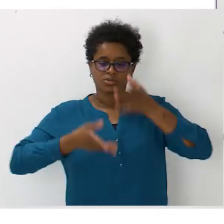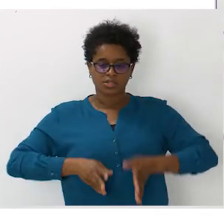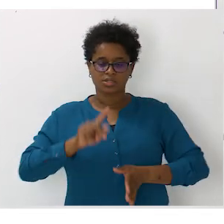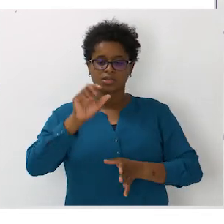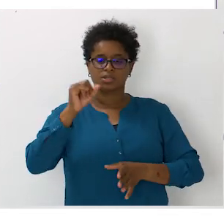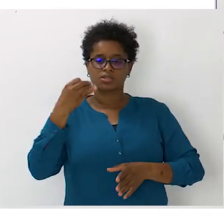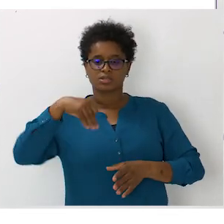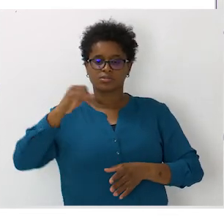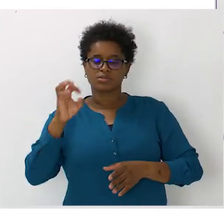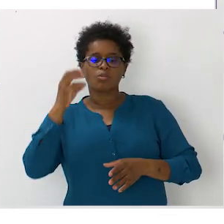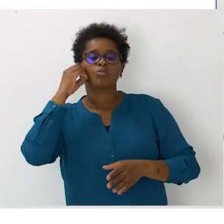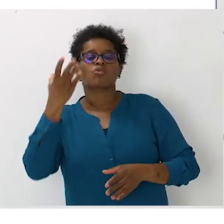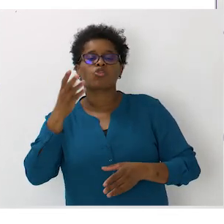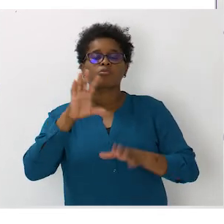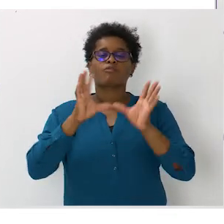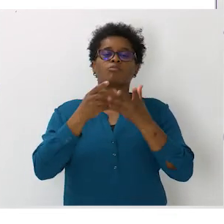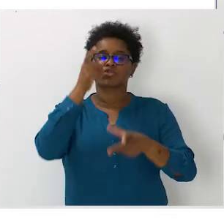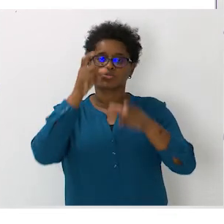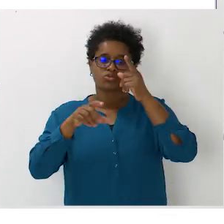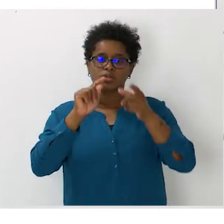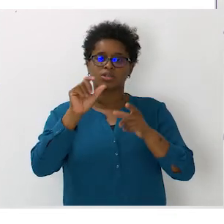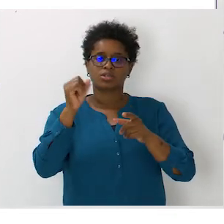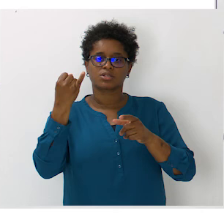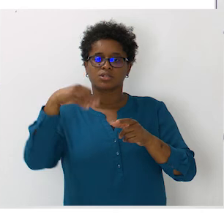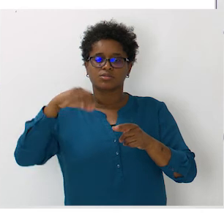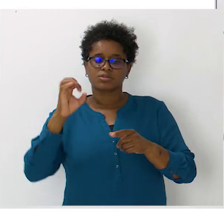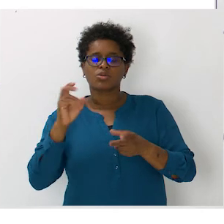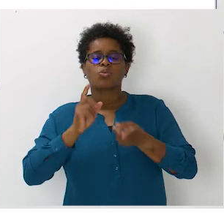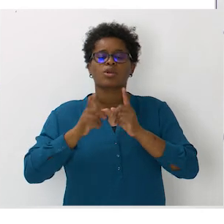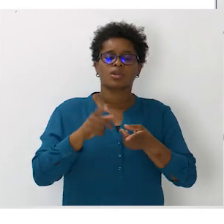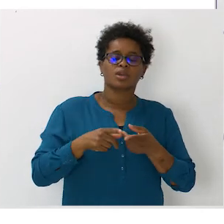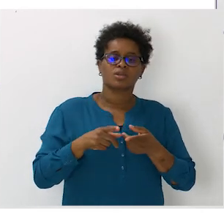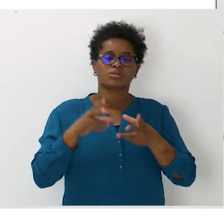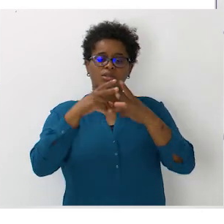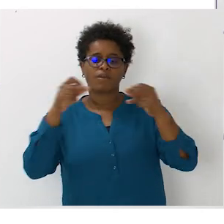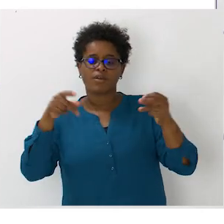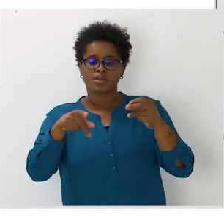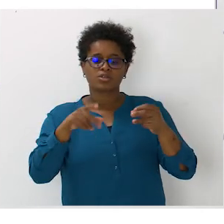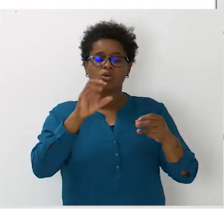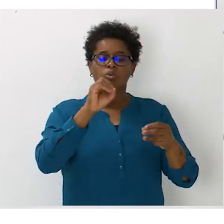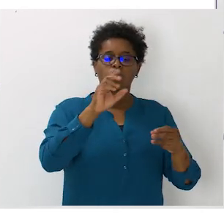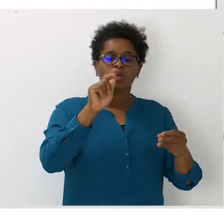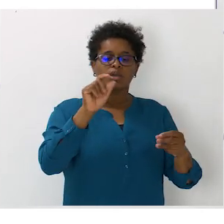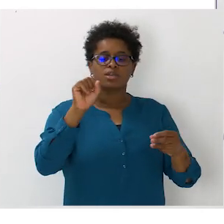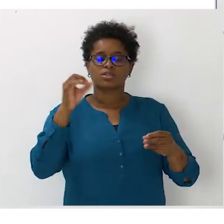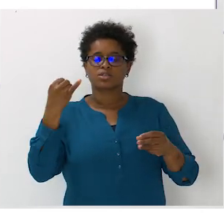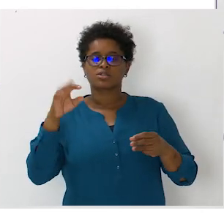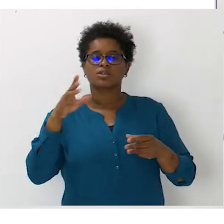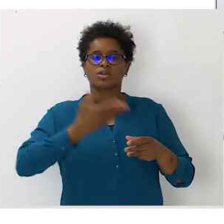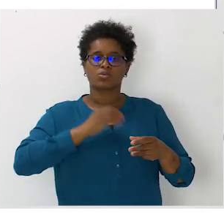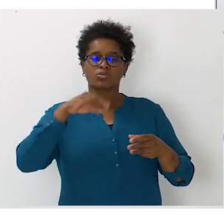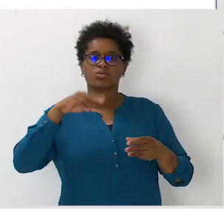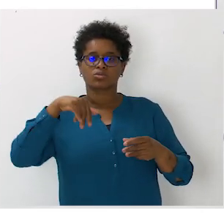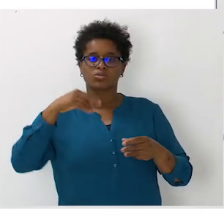egípcios? Como se formou o povo egípcio? O que significa a afirmação? O Egito é um dom